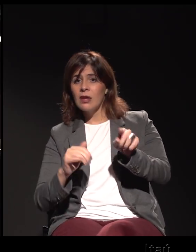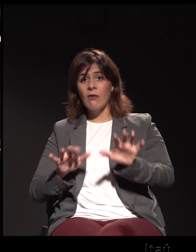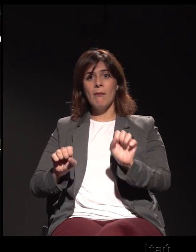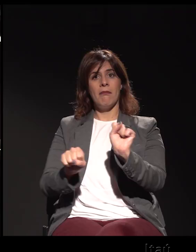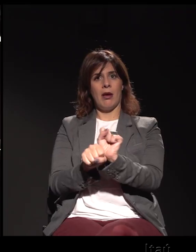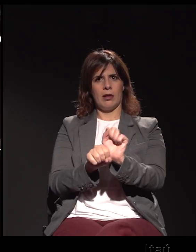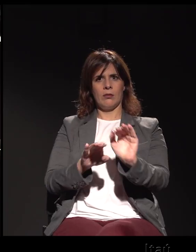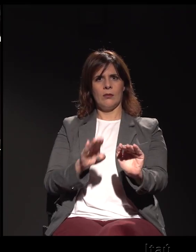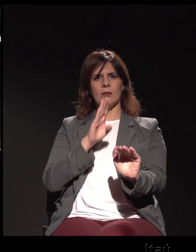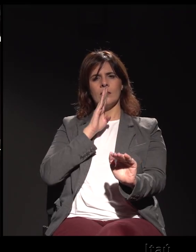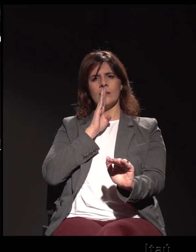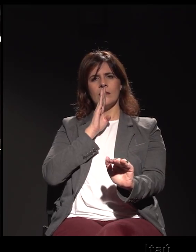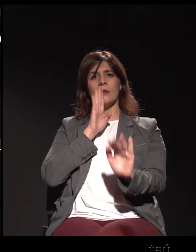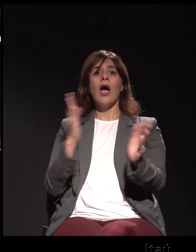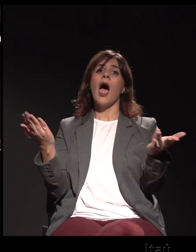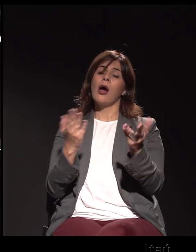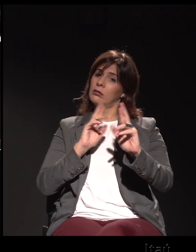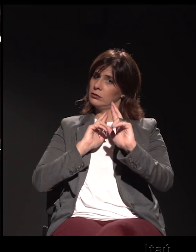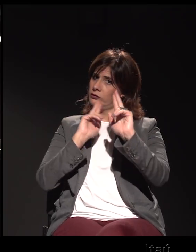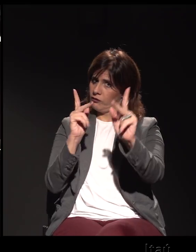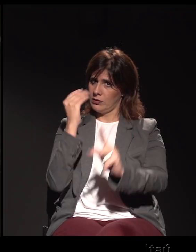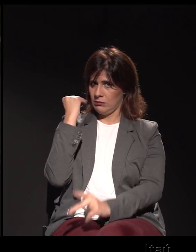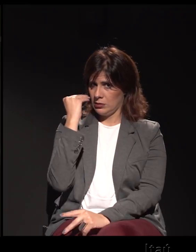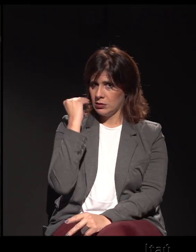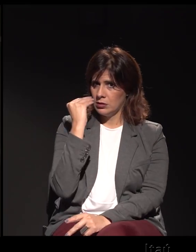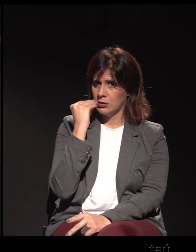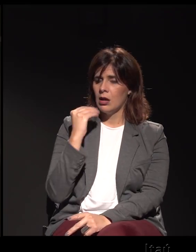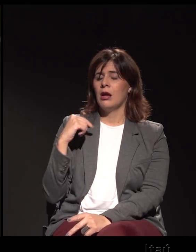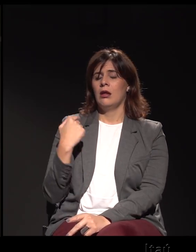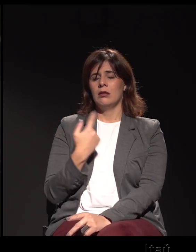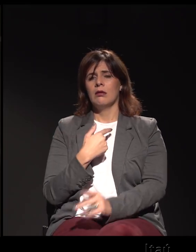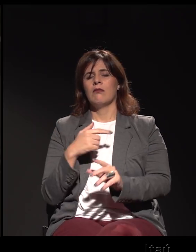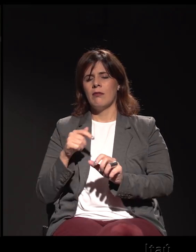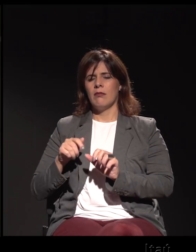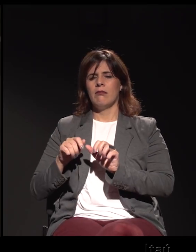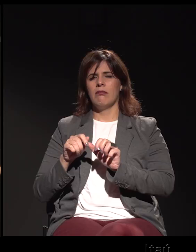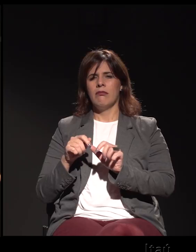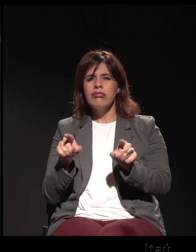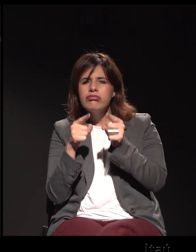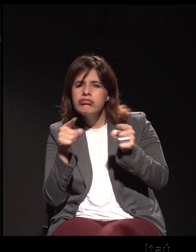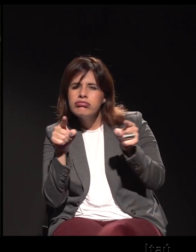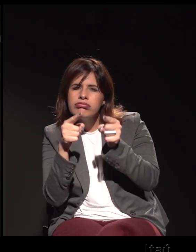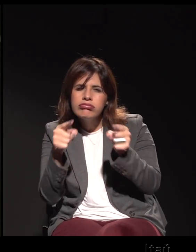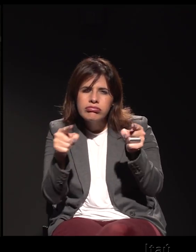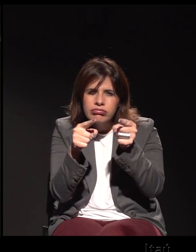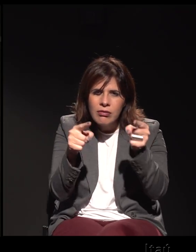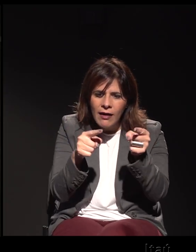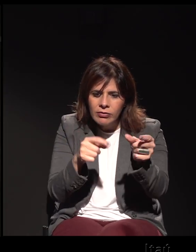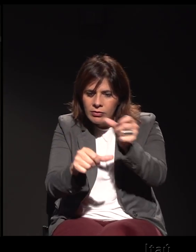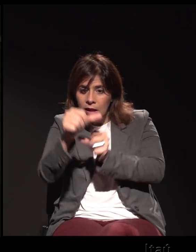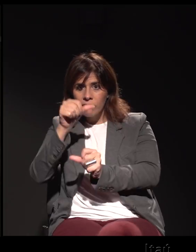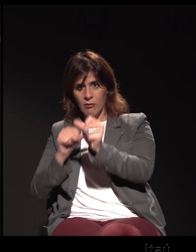em silêncio. Aqui a gente vai fazer uma outra experiência, que é de transformar o som dessa lata aqui através do